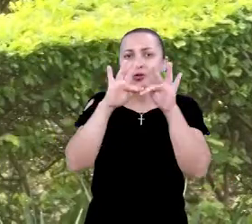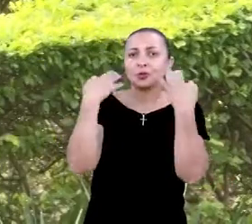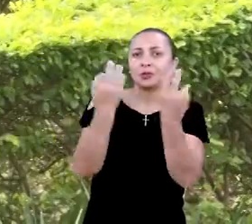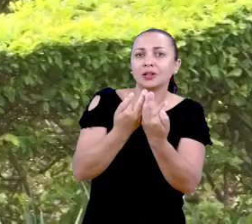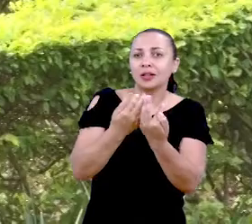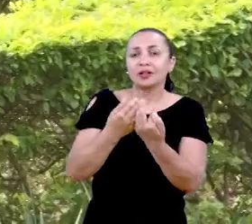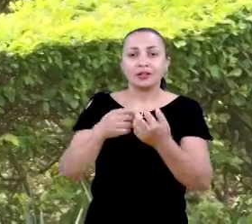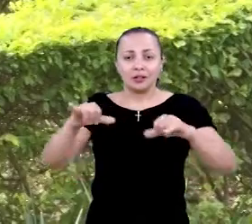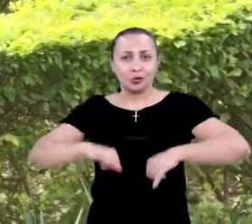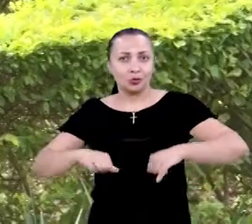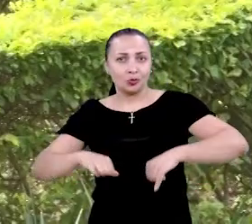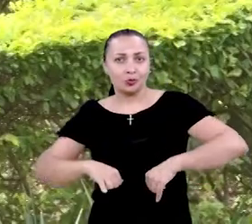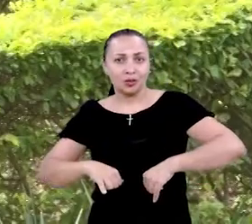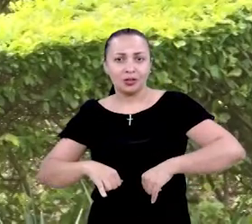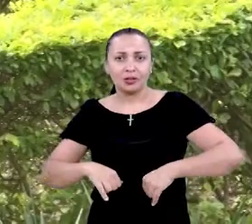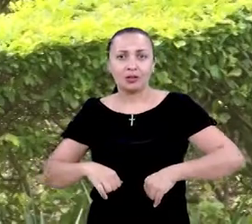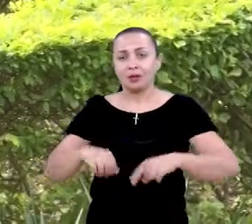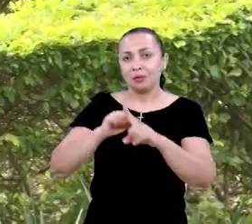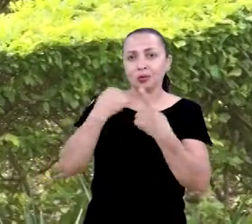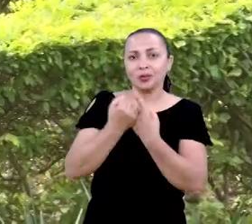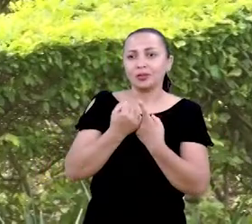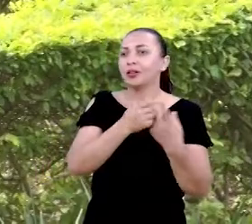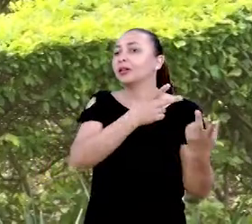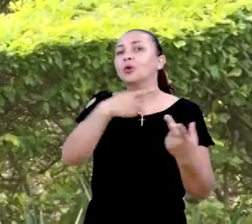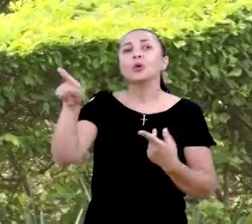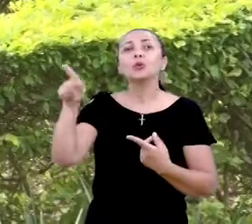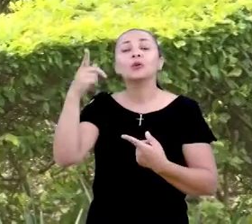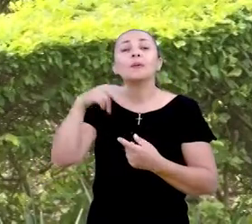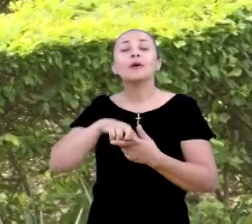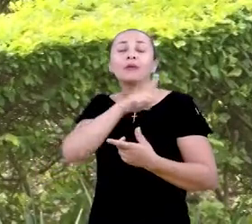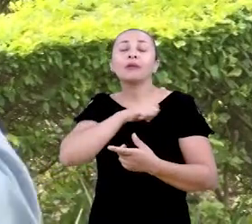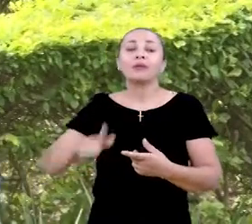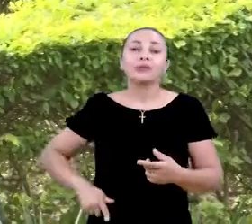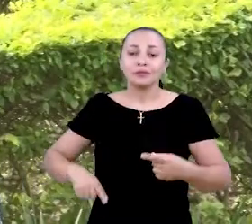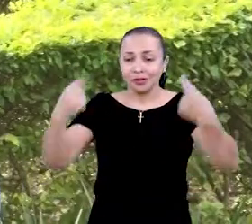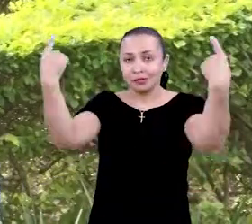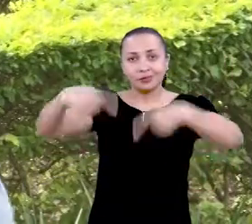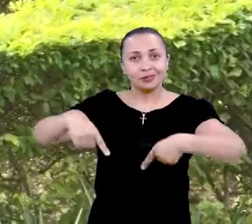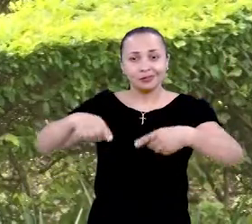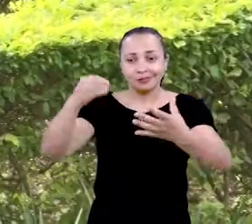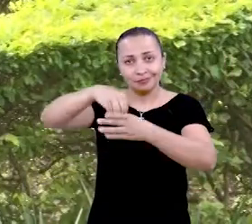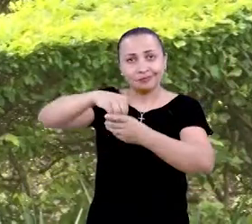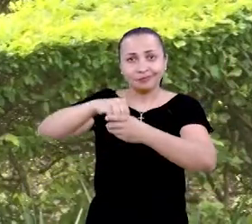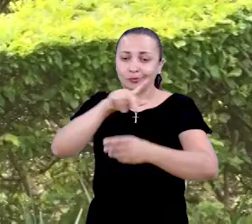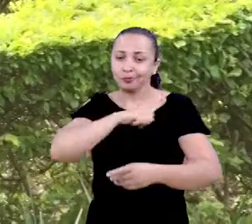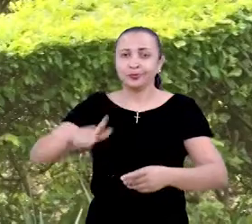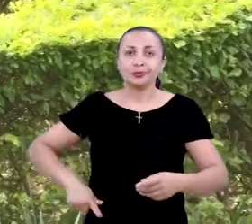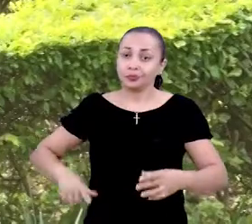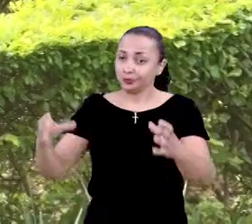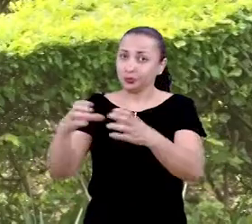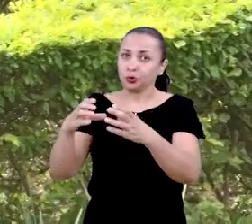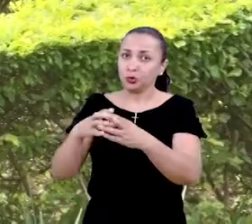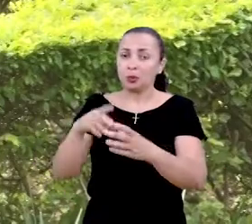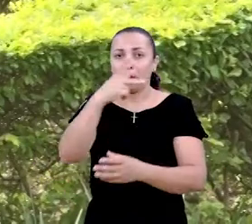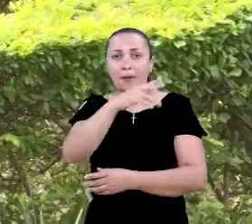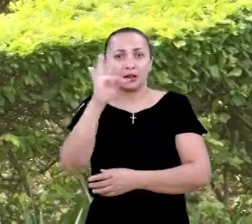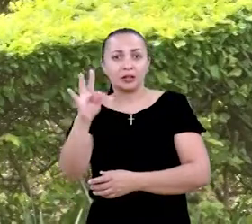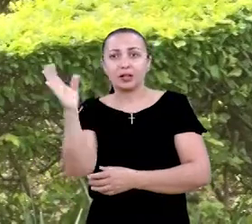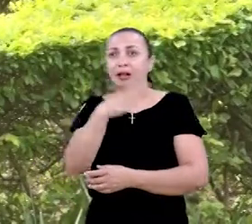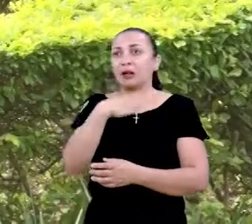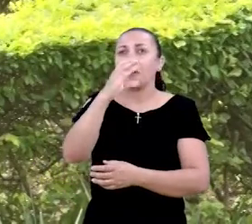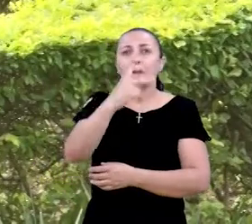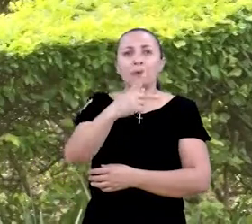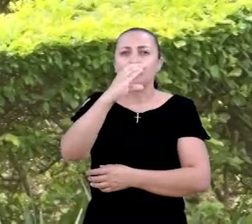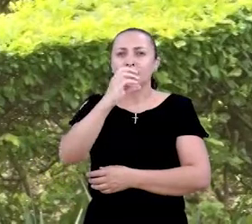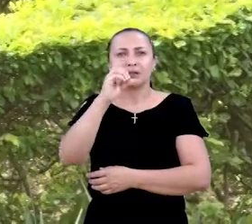dentro do governo, o Partido dos Trabalhadores, o PCdoB, o PSB estavam no governo, tendo que compor com os militares. Então nós